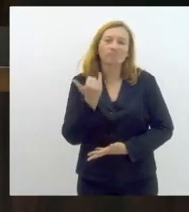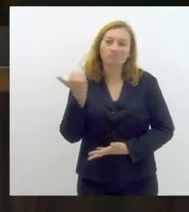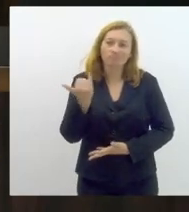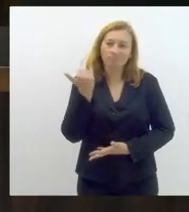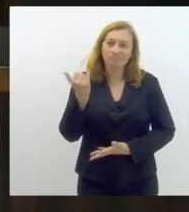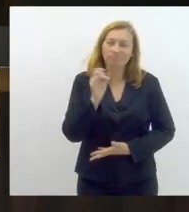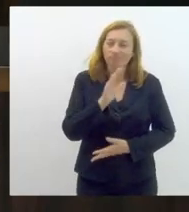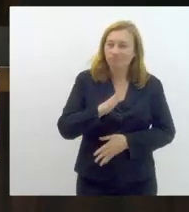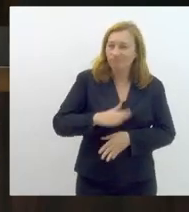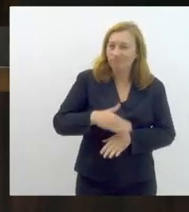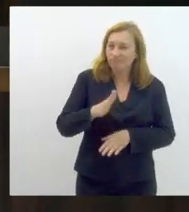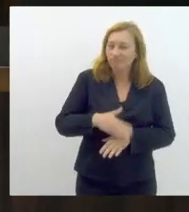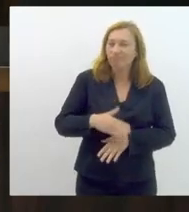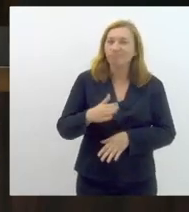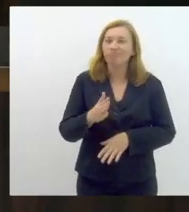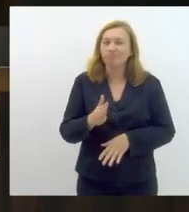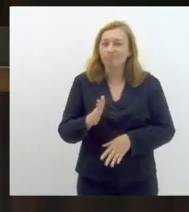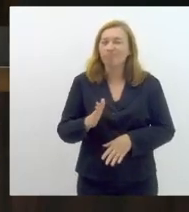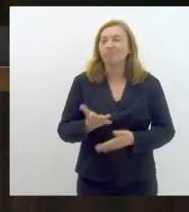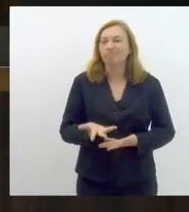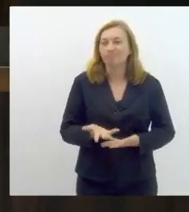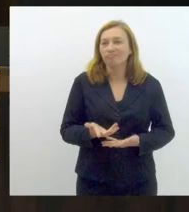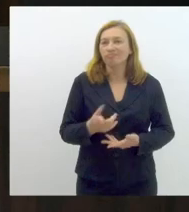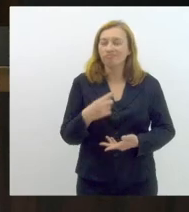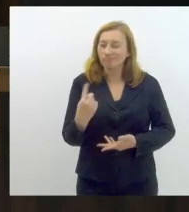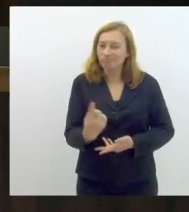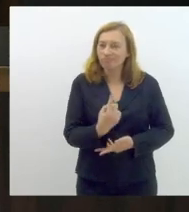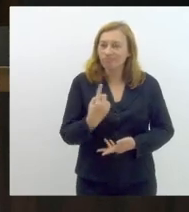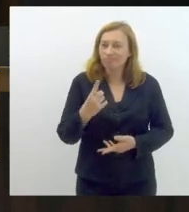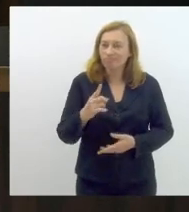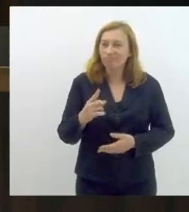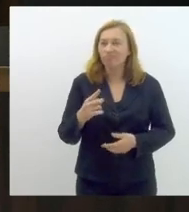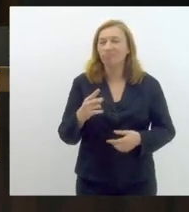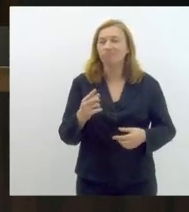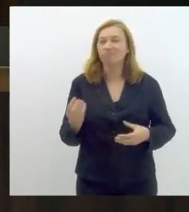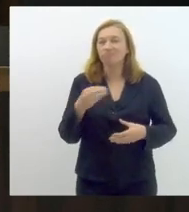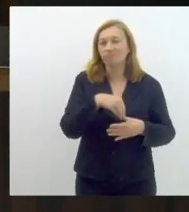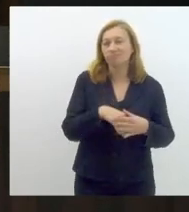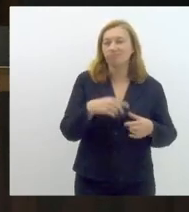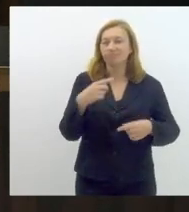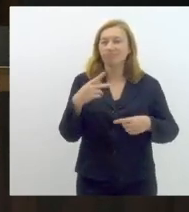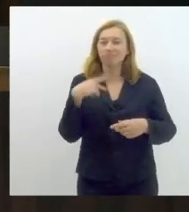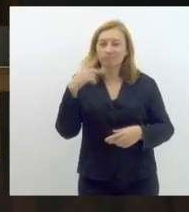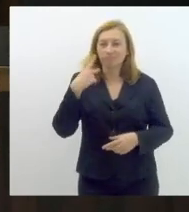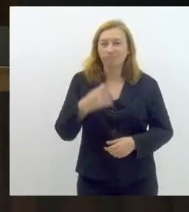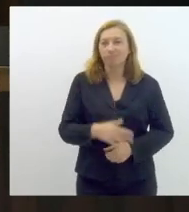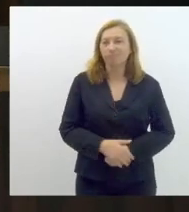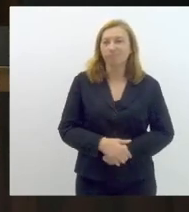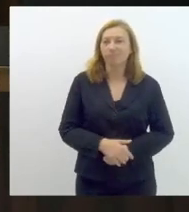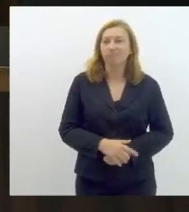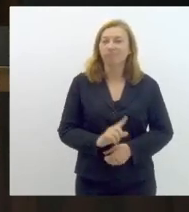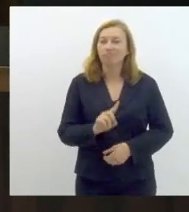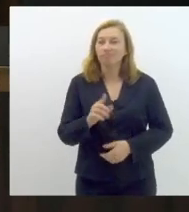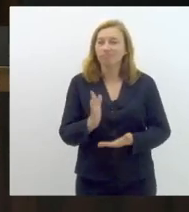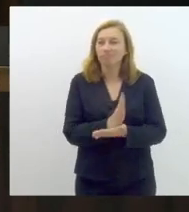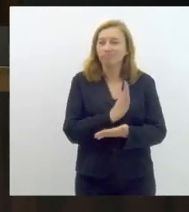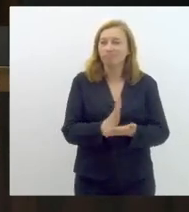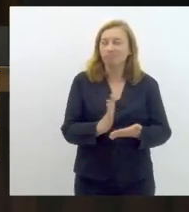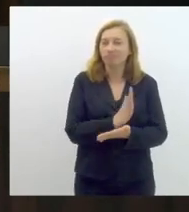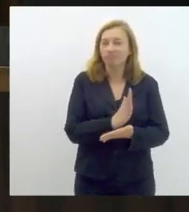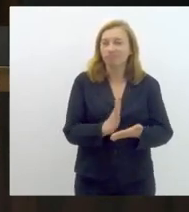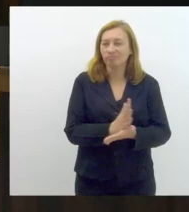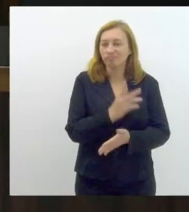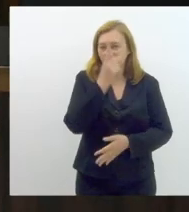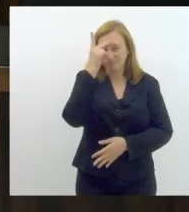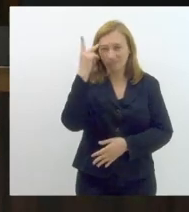importante, cada vez mais, por mais e mais de nós ocupando a política. É, anunciar aqui mais algumas presenças, antes